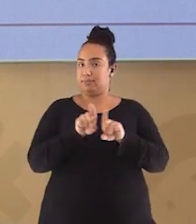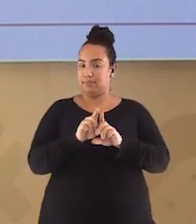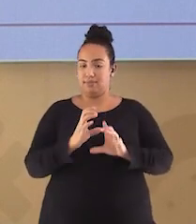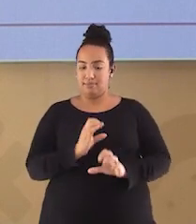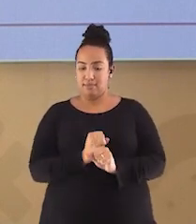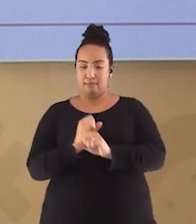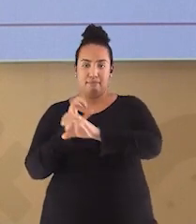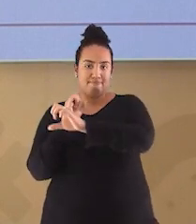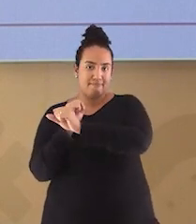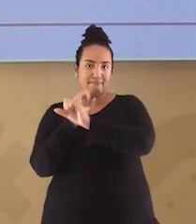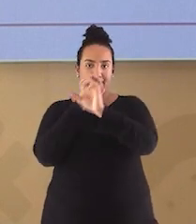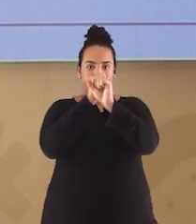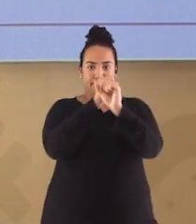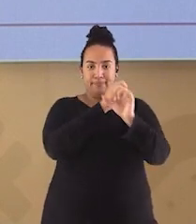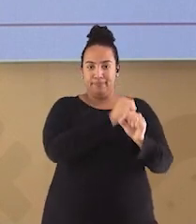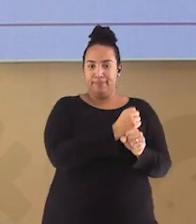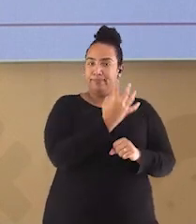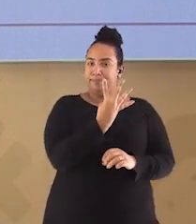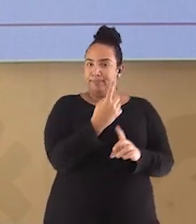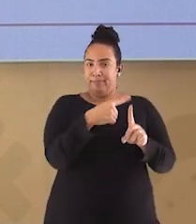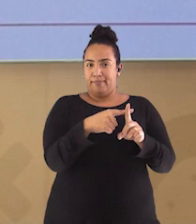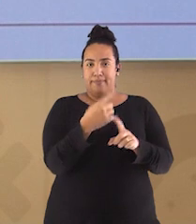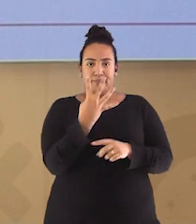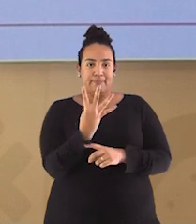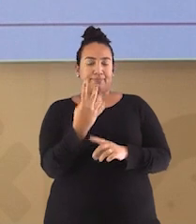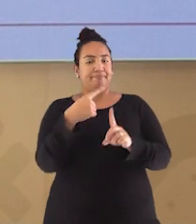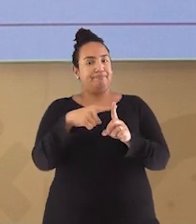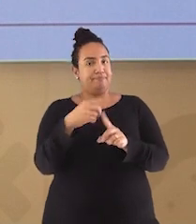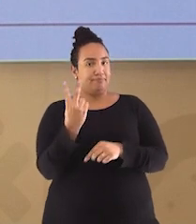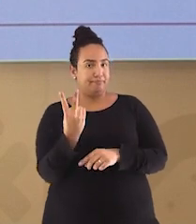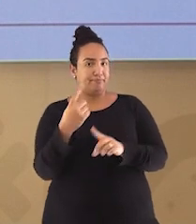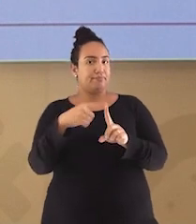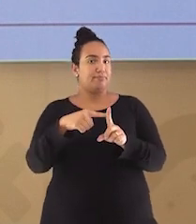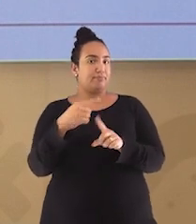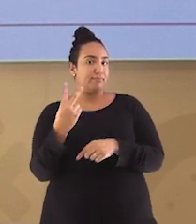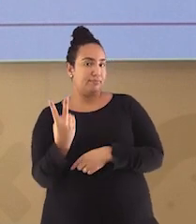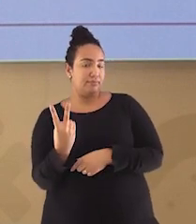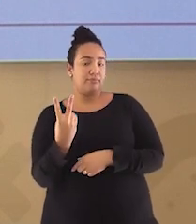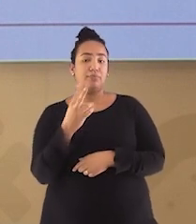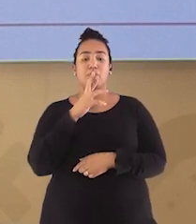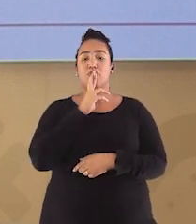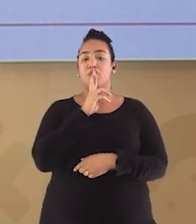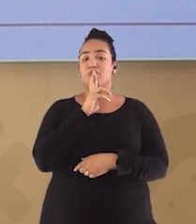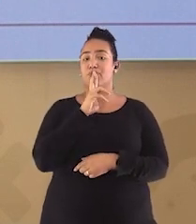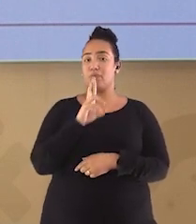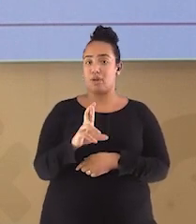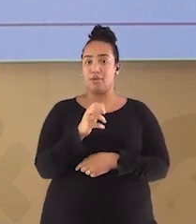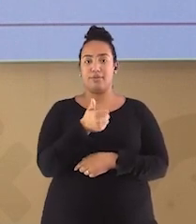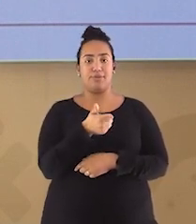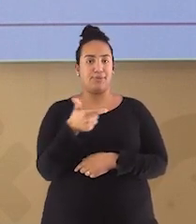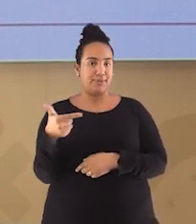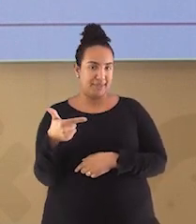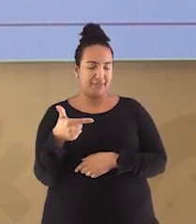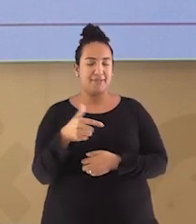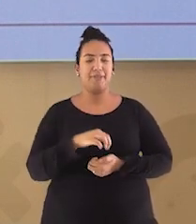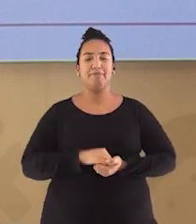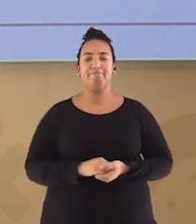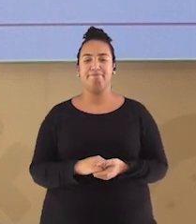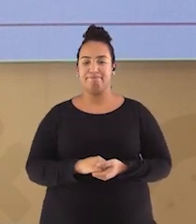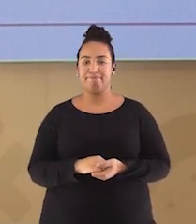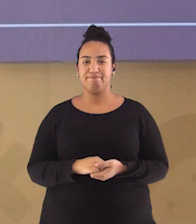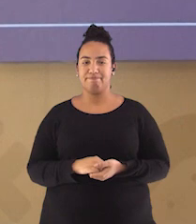quatro lados que é quatro mais quatro dois e dois e teremos no total um perímetro de 12 metros